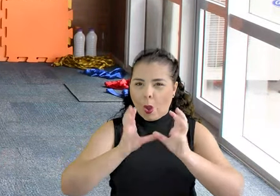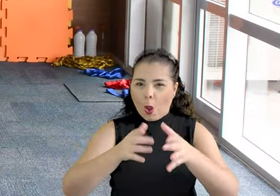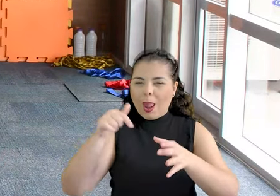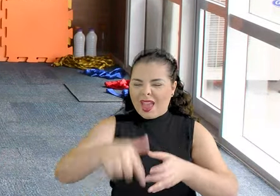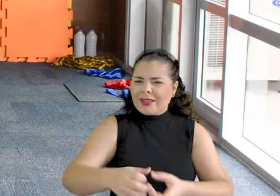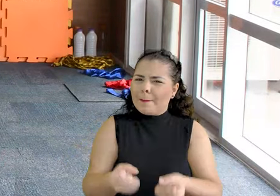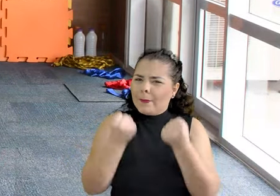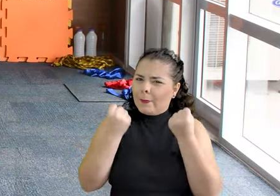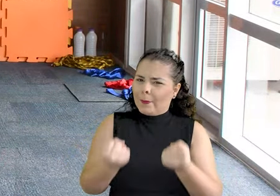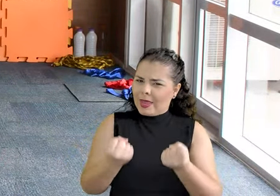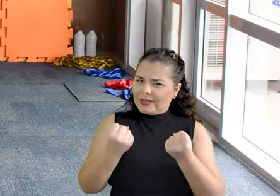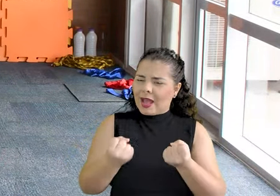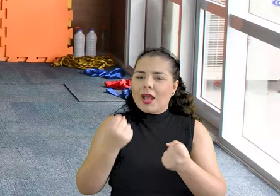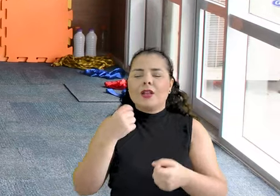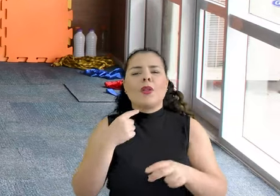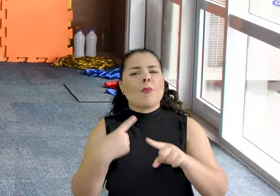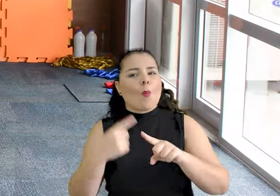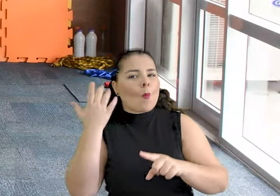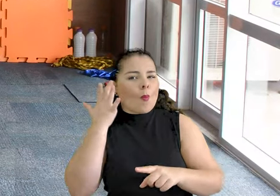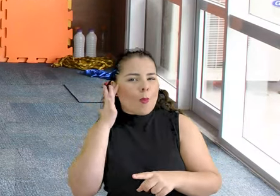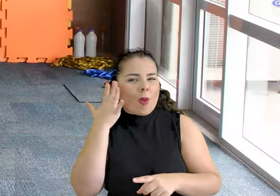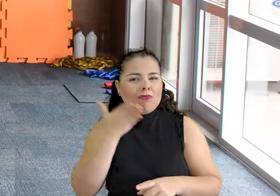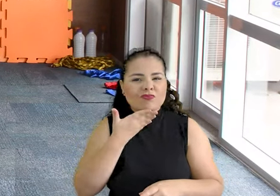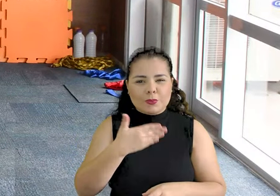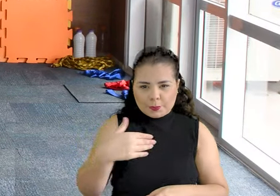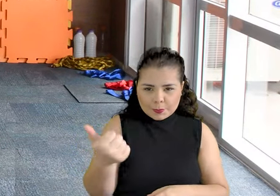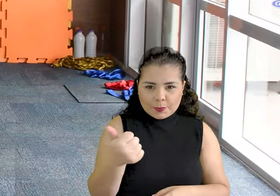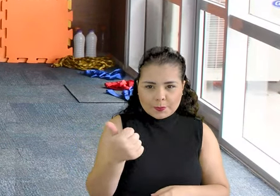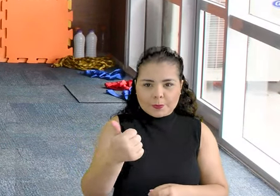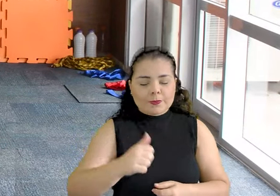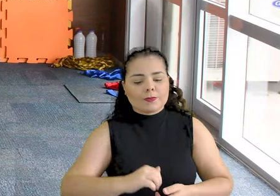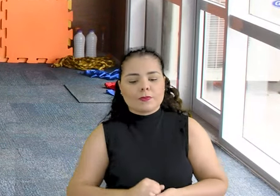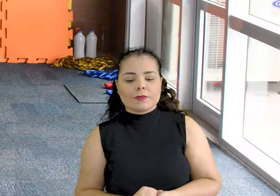Tá legal. Tá legal. Eu vou passar uma cola mágica. Que é a